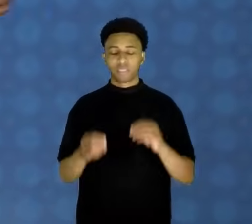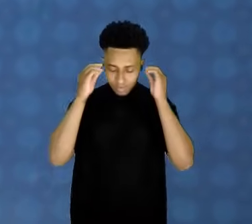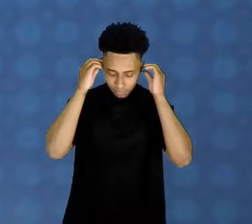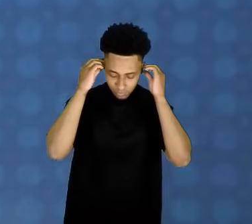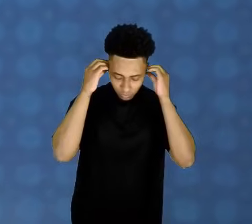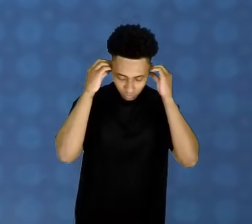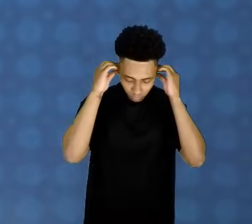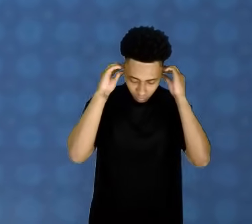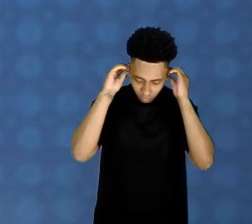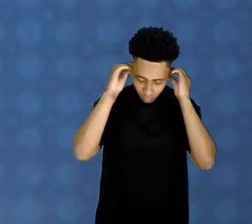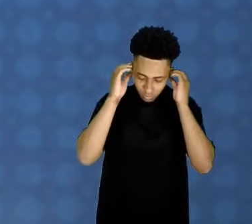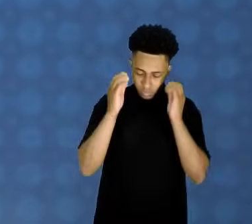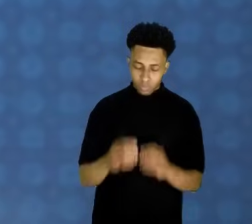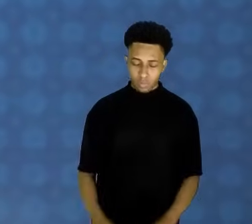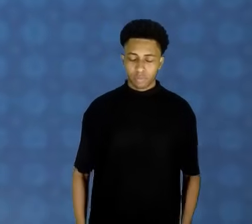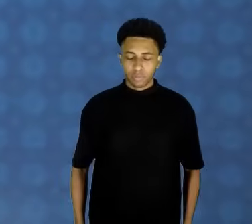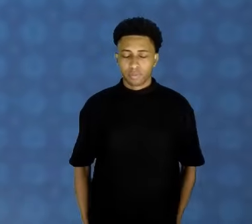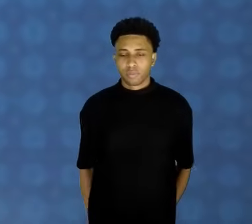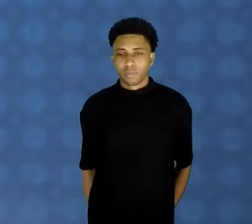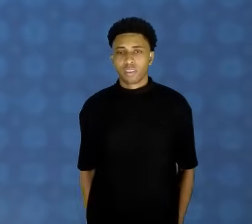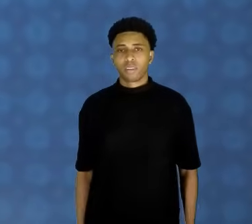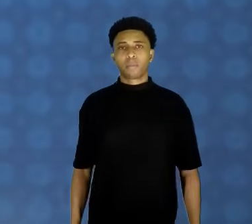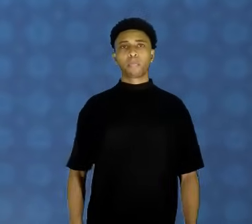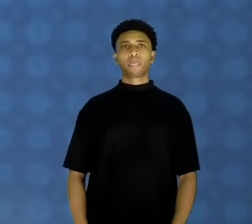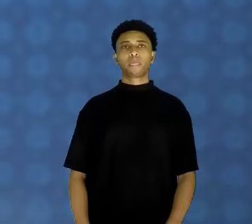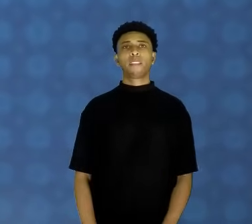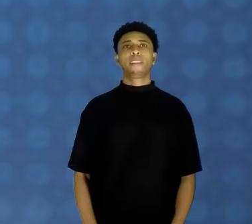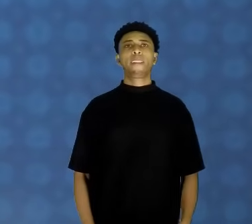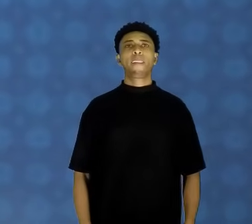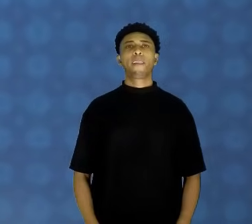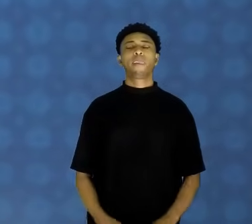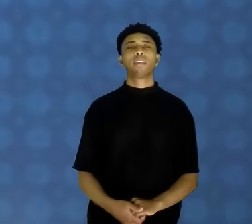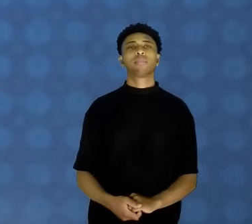Talvez seja por isso que aquele seu parente,